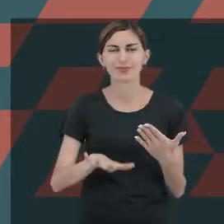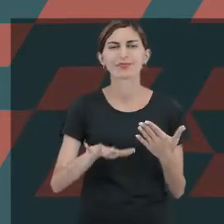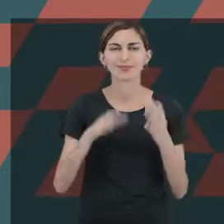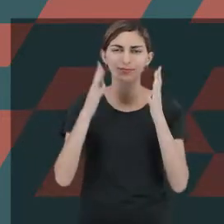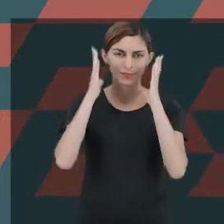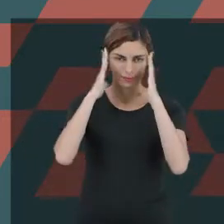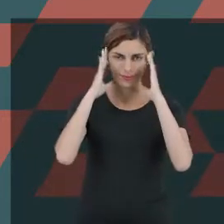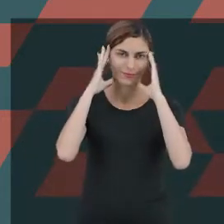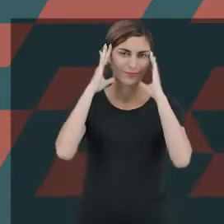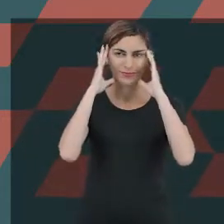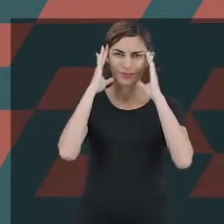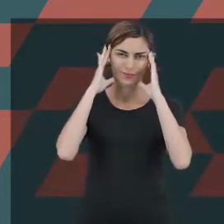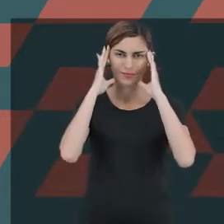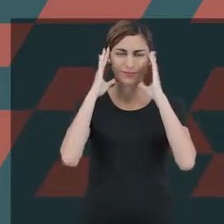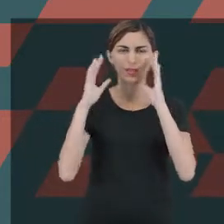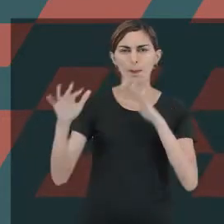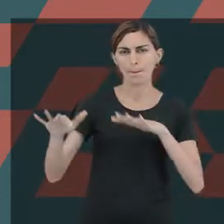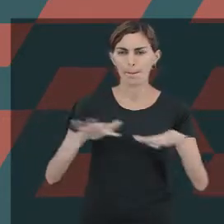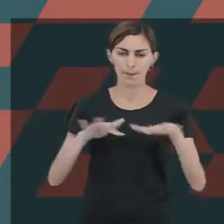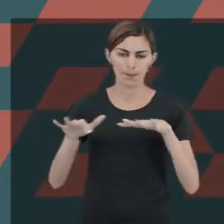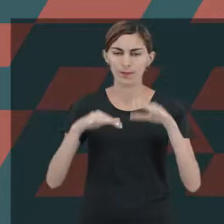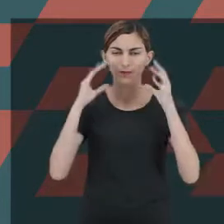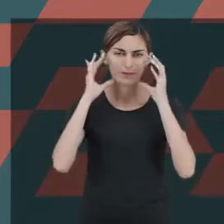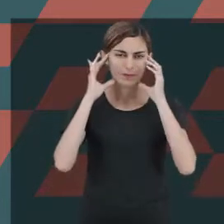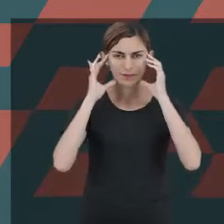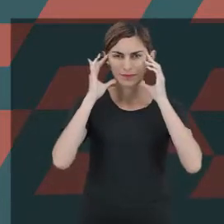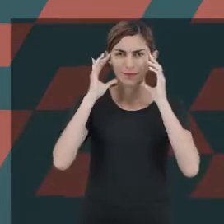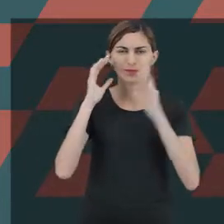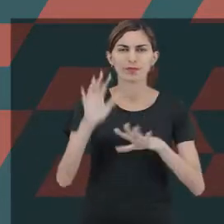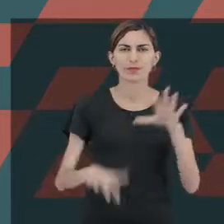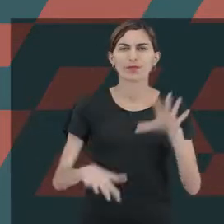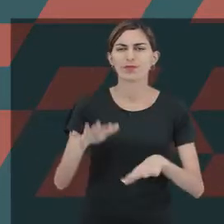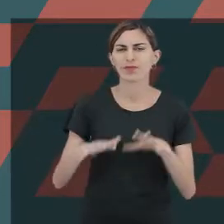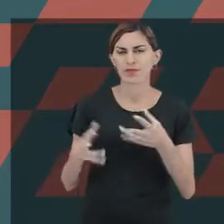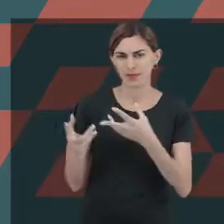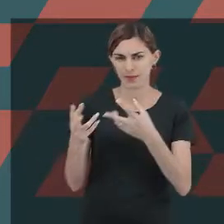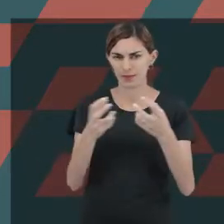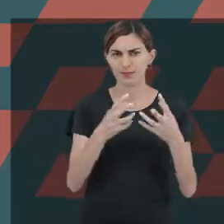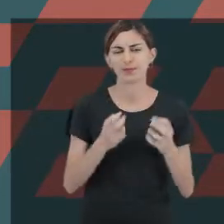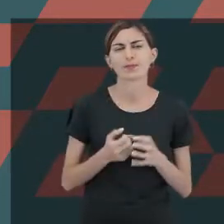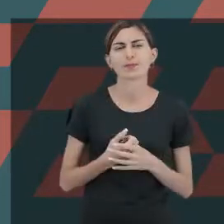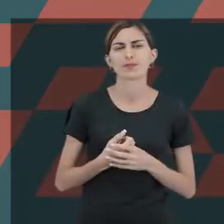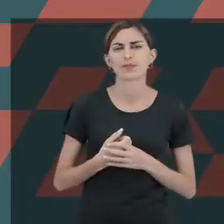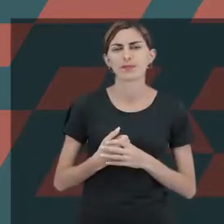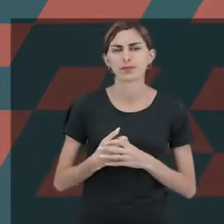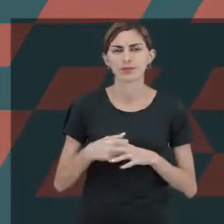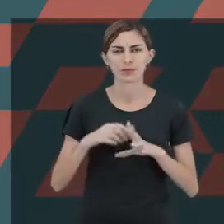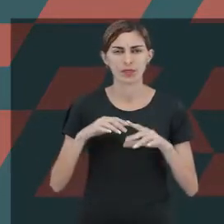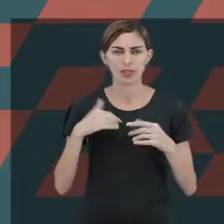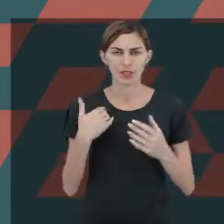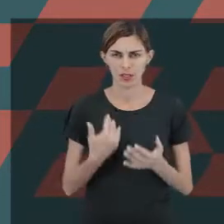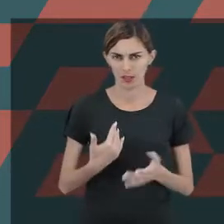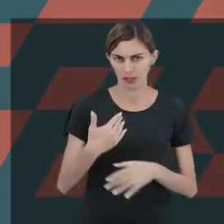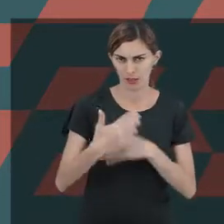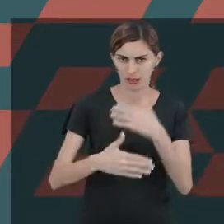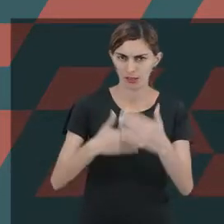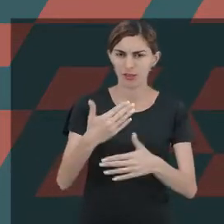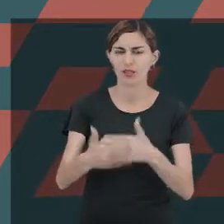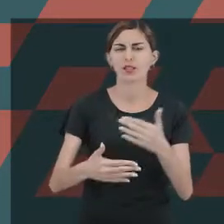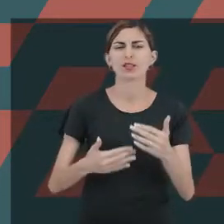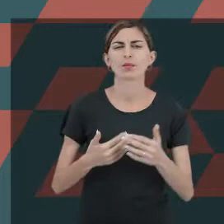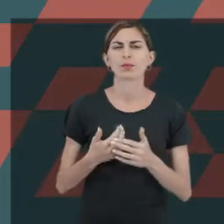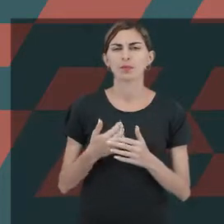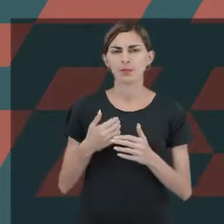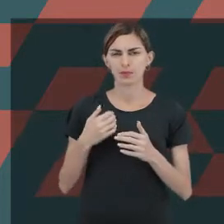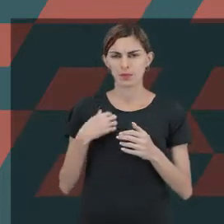às vezes associado a outros movimentos ou não. E que muitas vezes passa desapercebido pelos pais, né? Depois de 1 ano de idade, ou depois